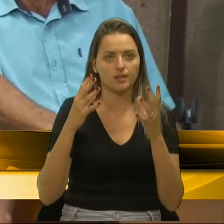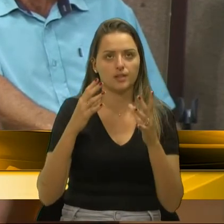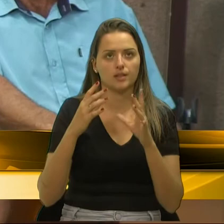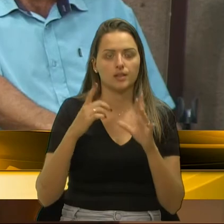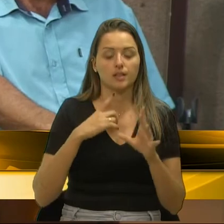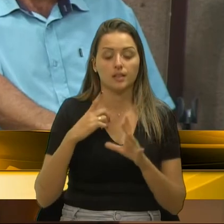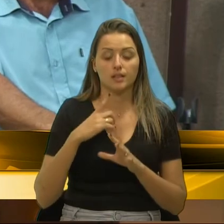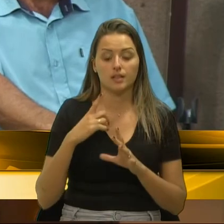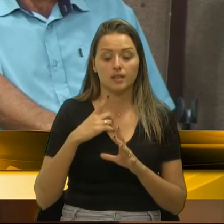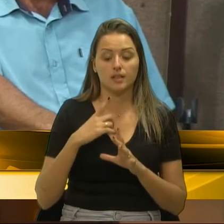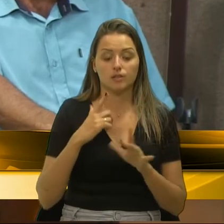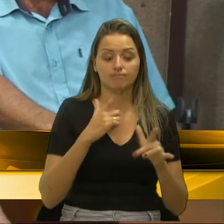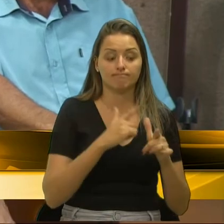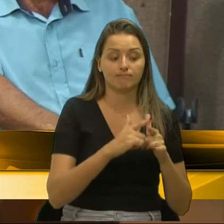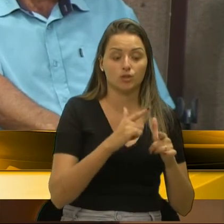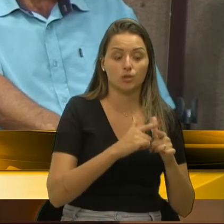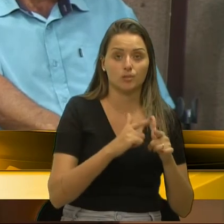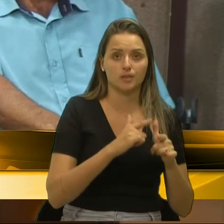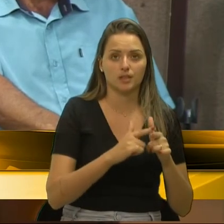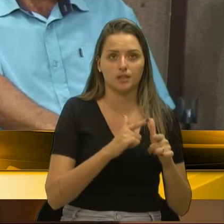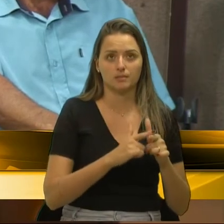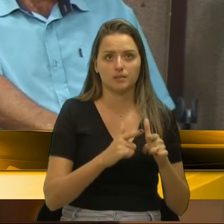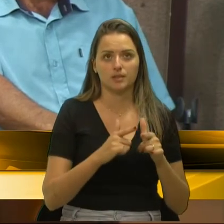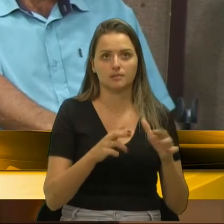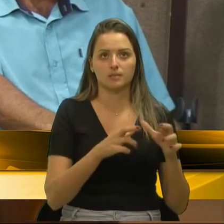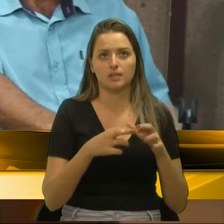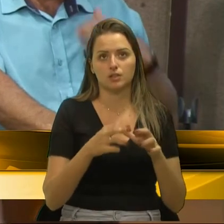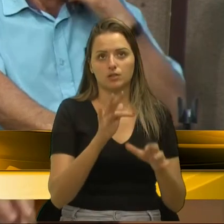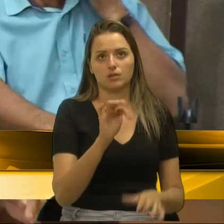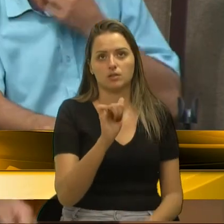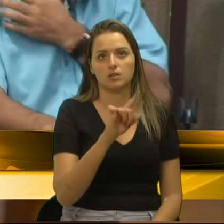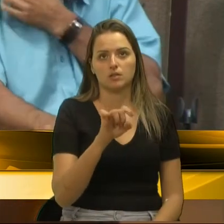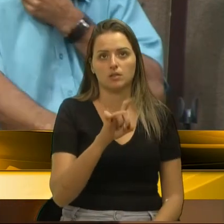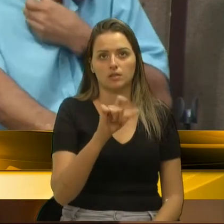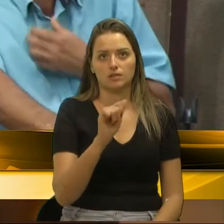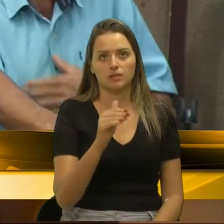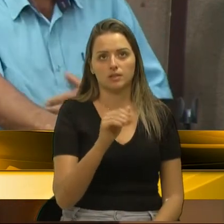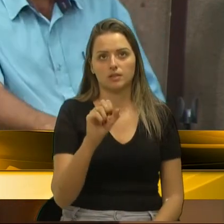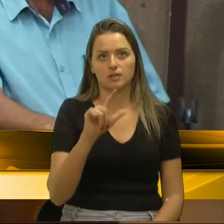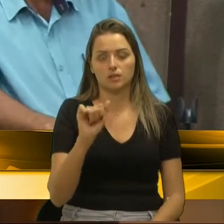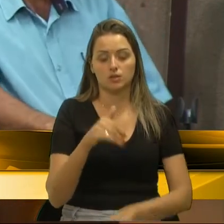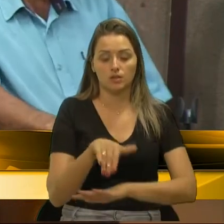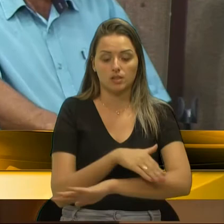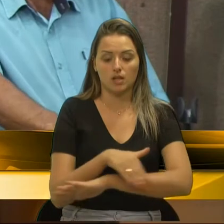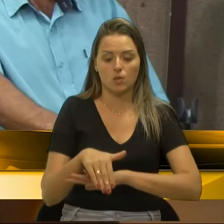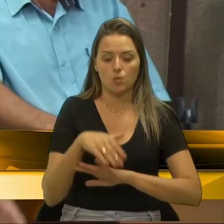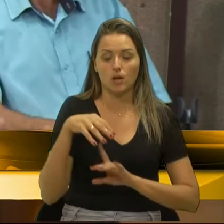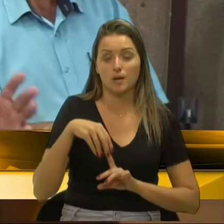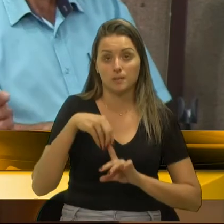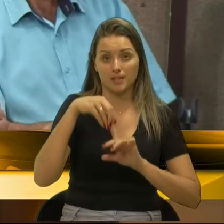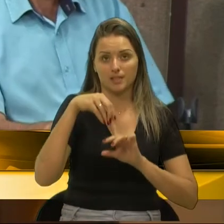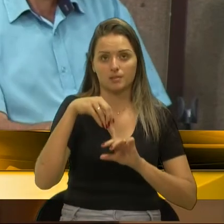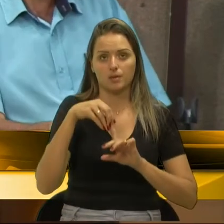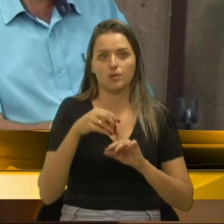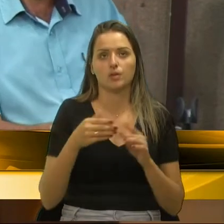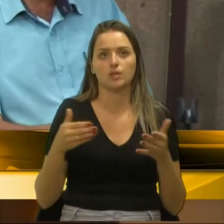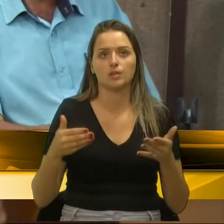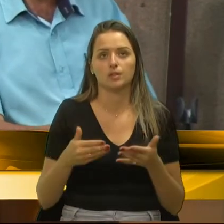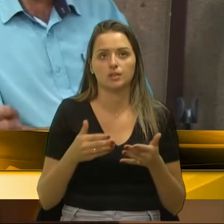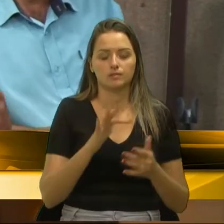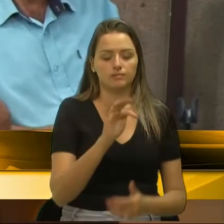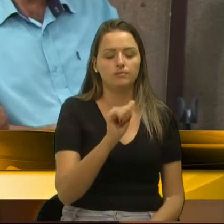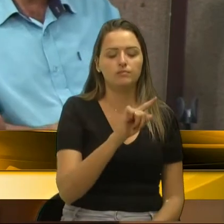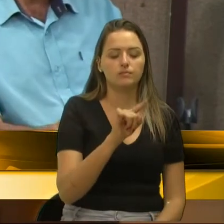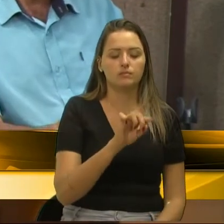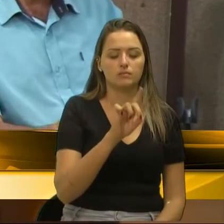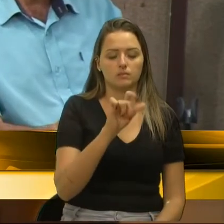um grande problema ali para a Fazenda Souza, que é a avenida principal de Fazenda Souza, que já que a Fazenda Souza